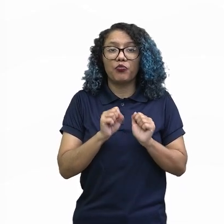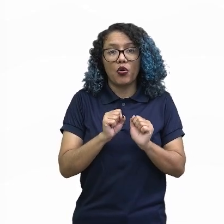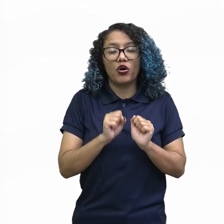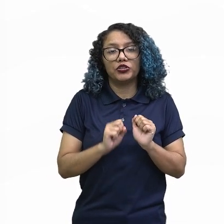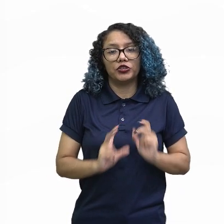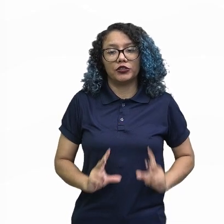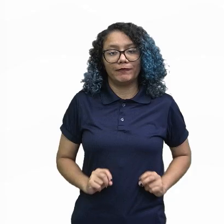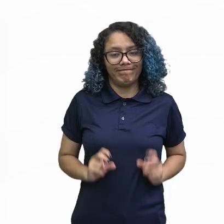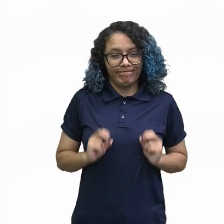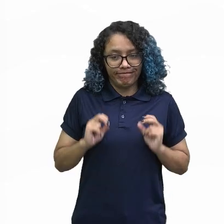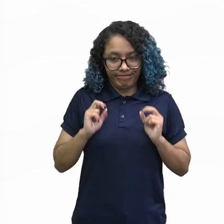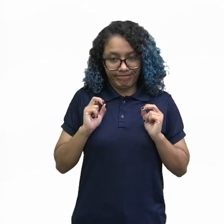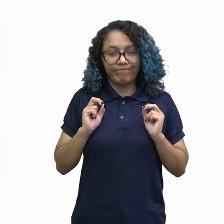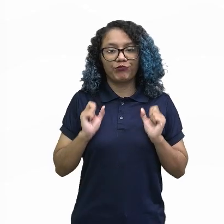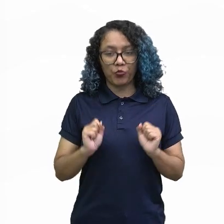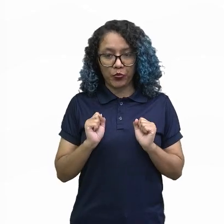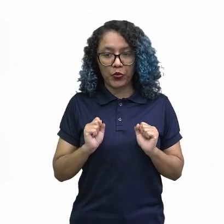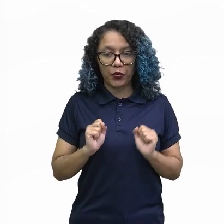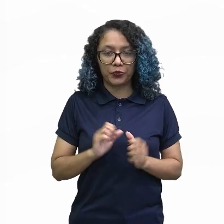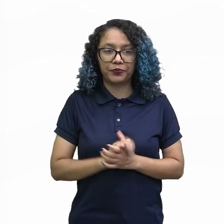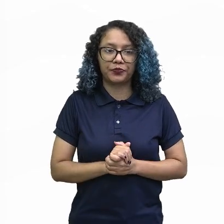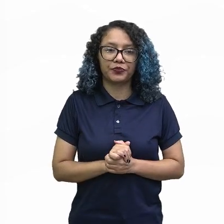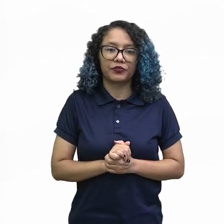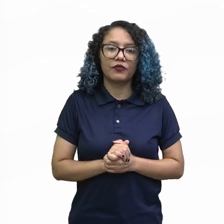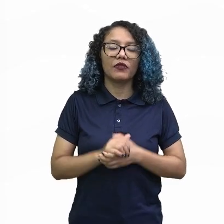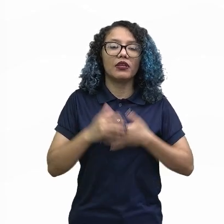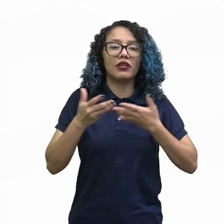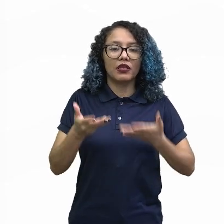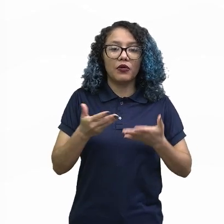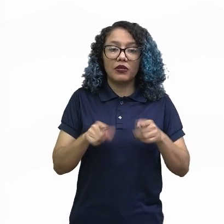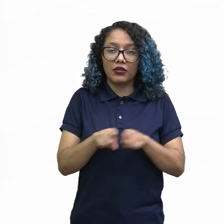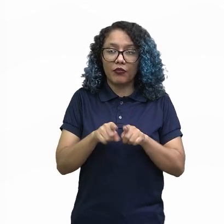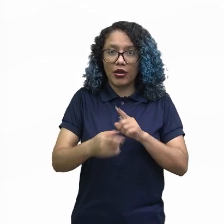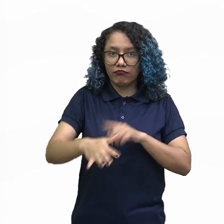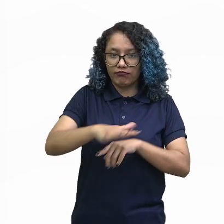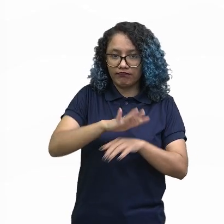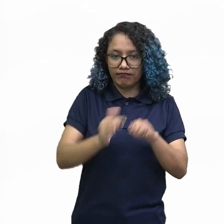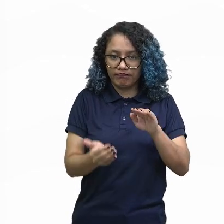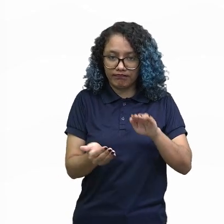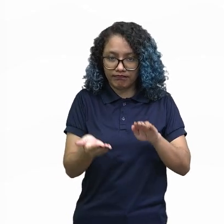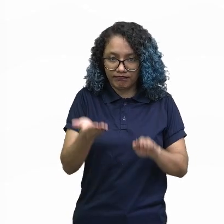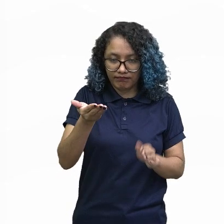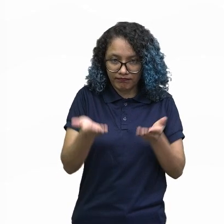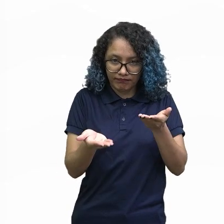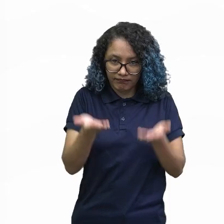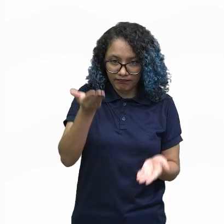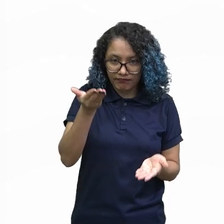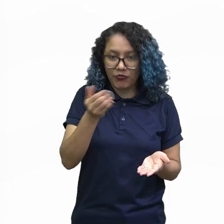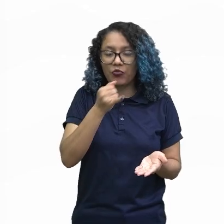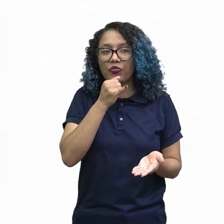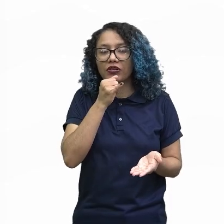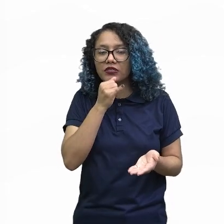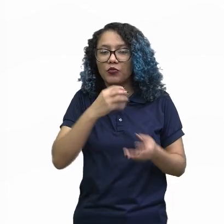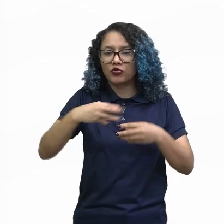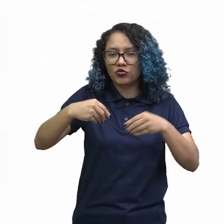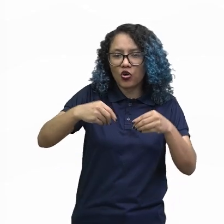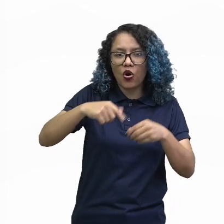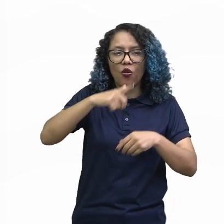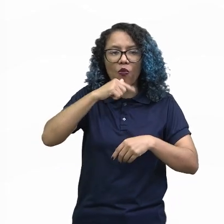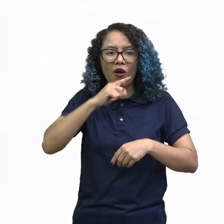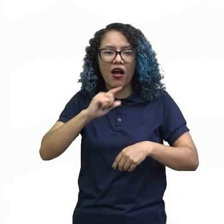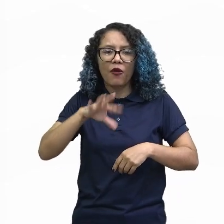também o surgimento do câncer, por exemplo. Desequilíbrio ambiental, como, por exemplo, a poluição do solo, da água e do